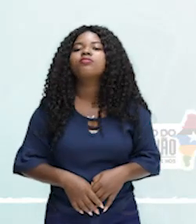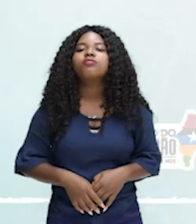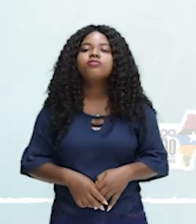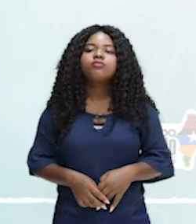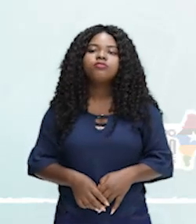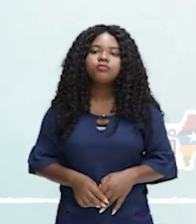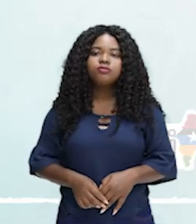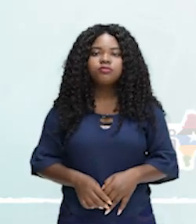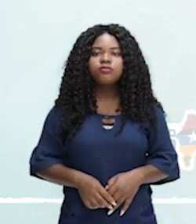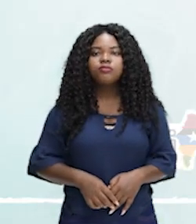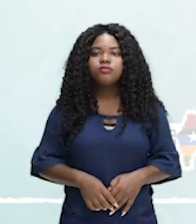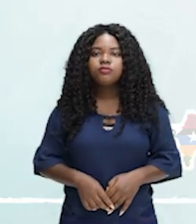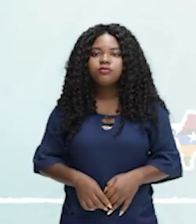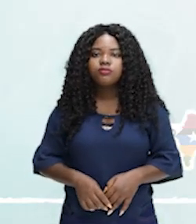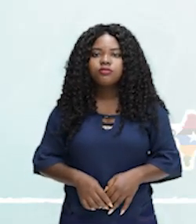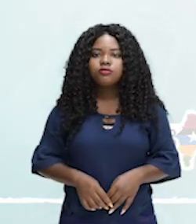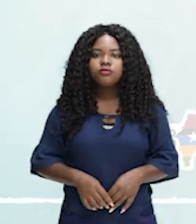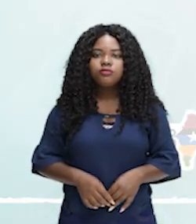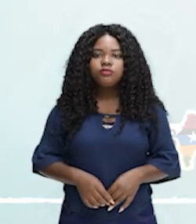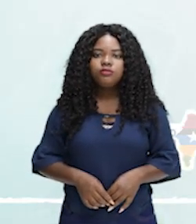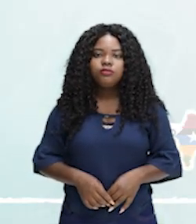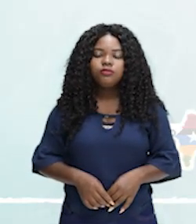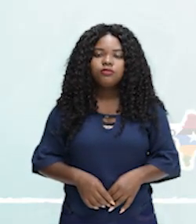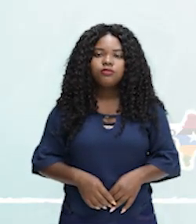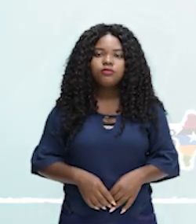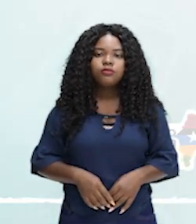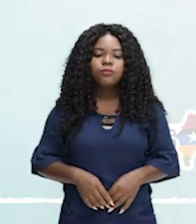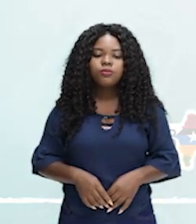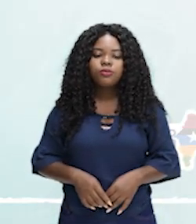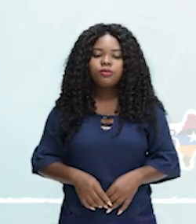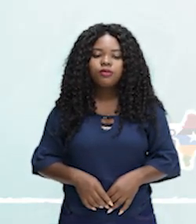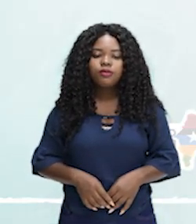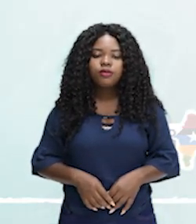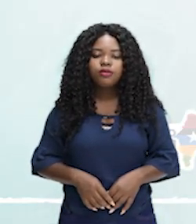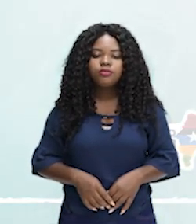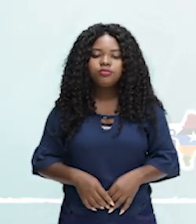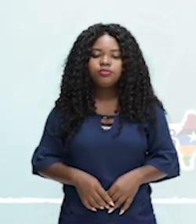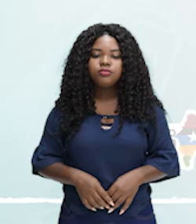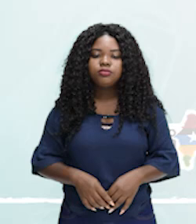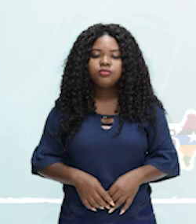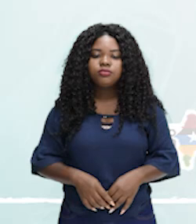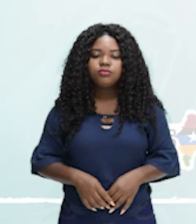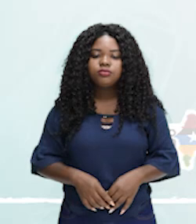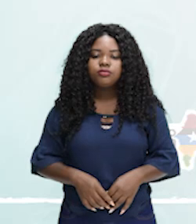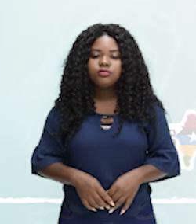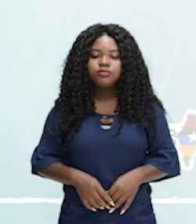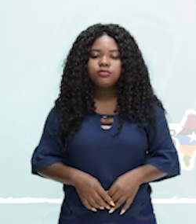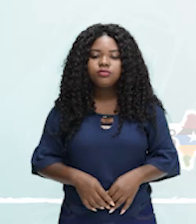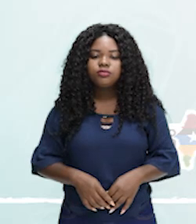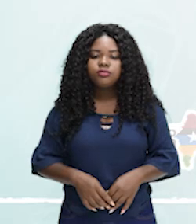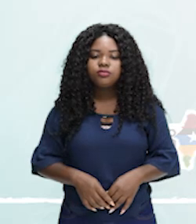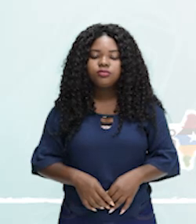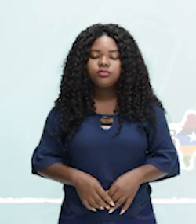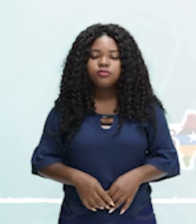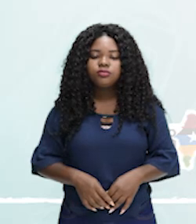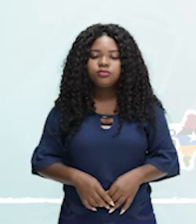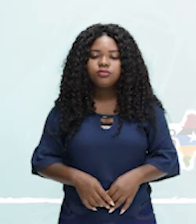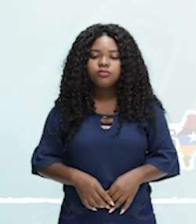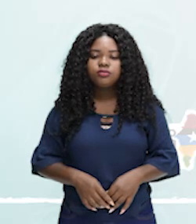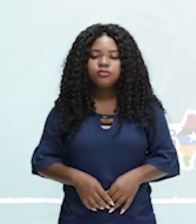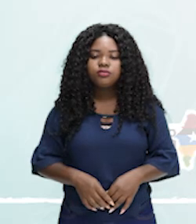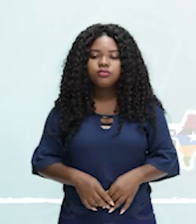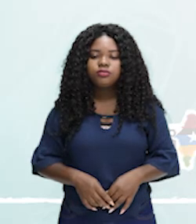durante uma atividade experimental no laboratório, o professor de Química teve que interromper sua aula,